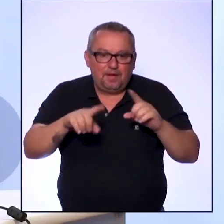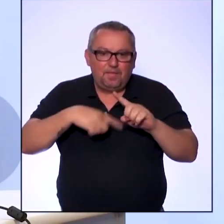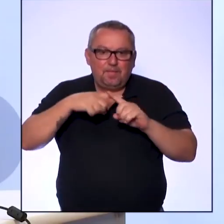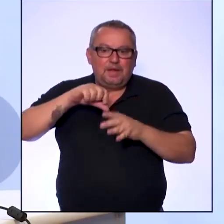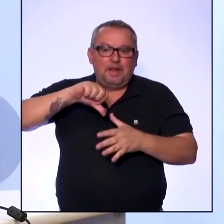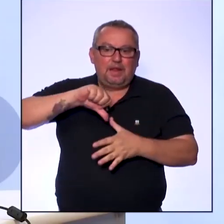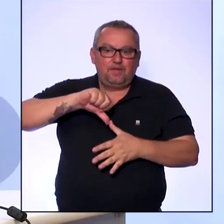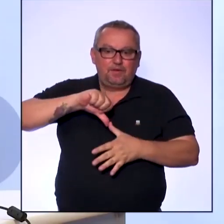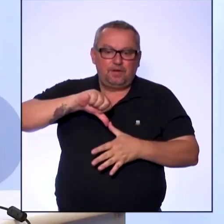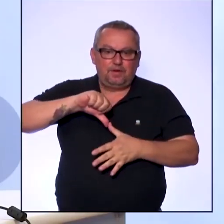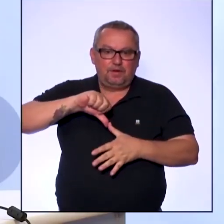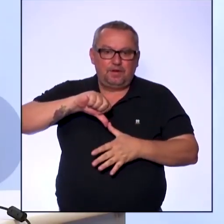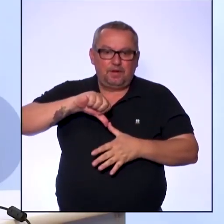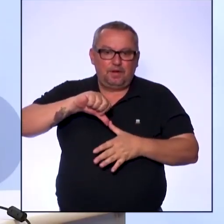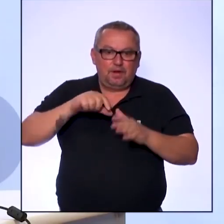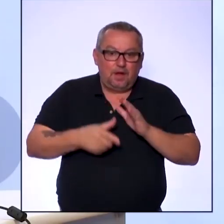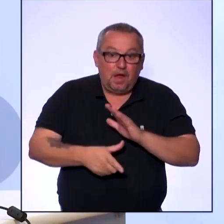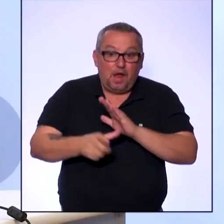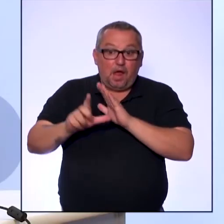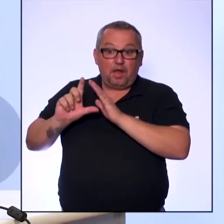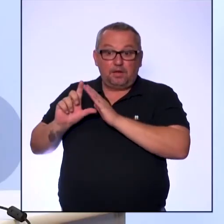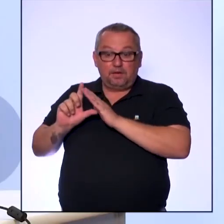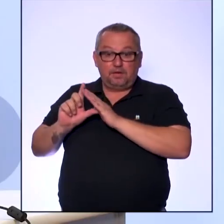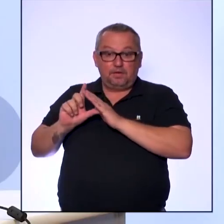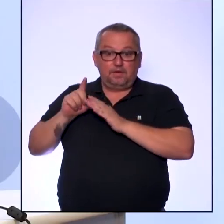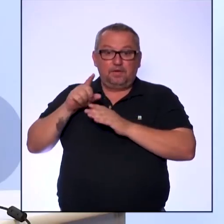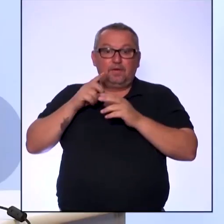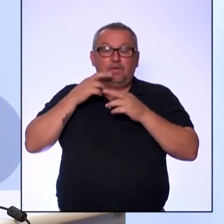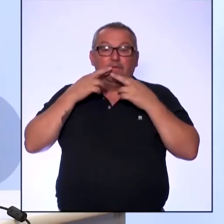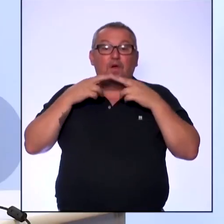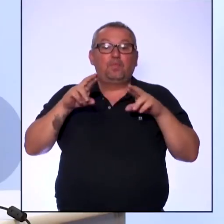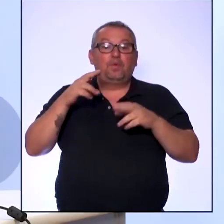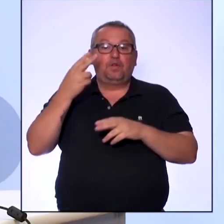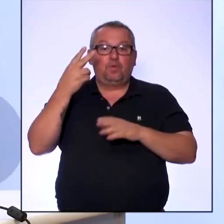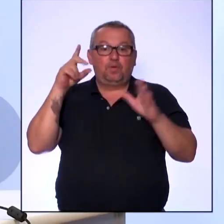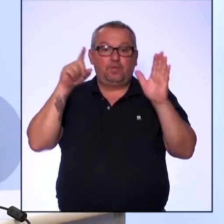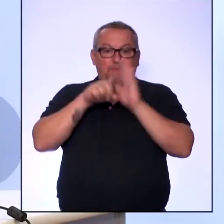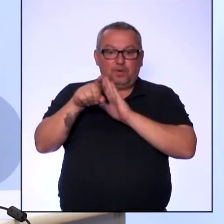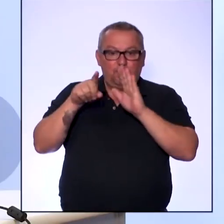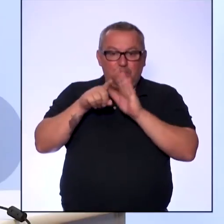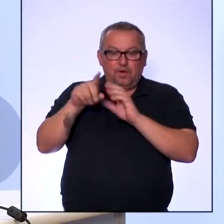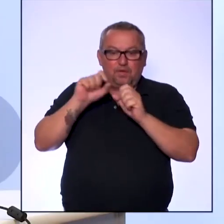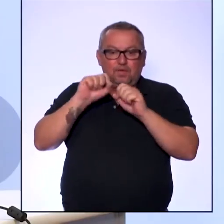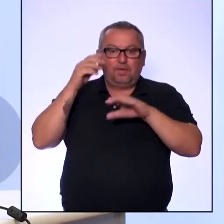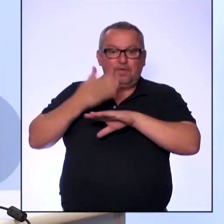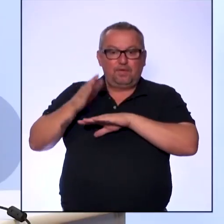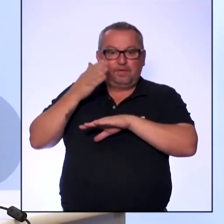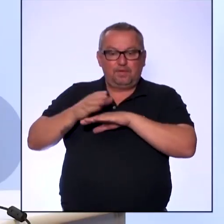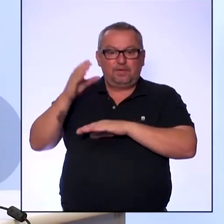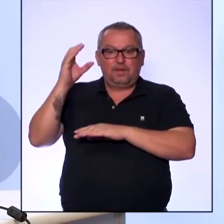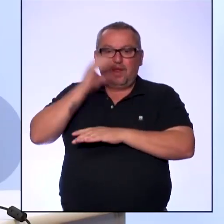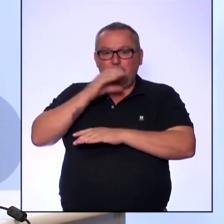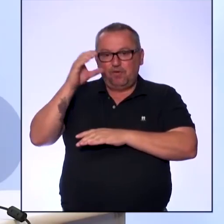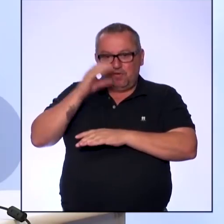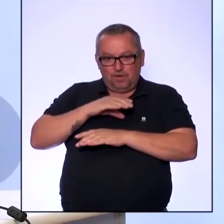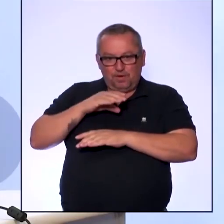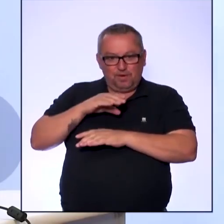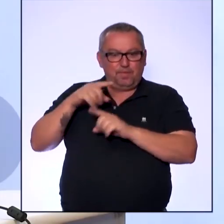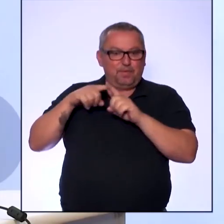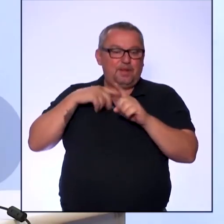América Latina. Antes de nós começarmos, vocês vão responder a 2 questões aí. Vamos fazer uma atividade prévia para estar